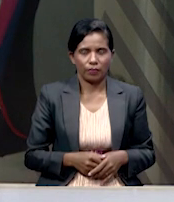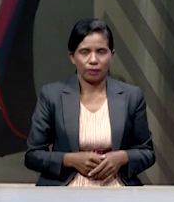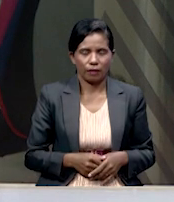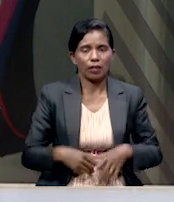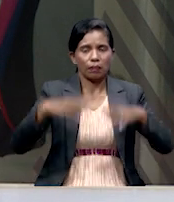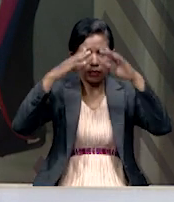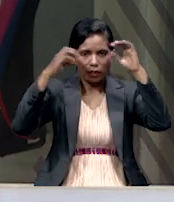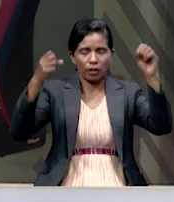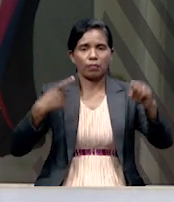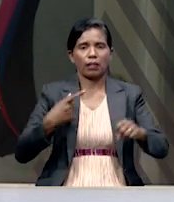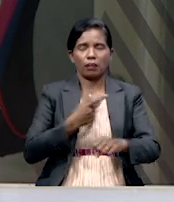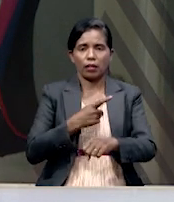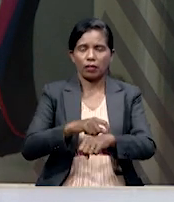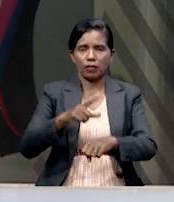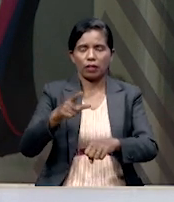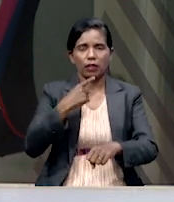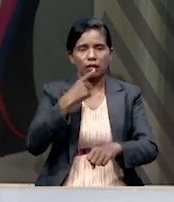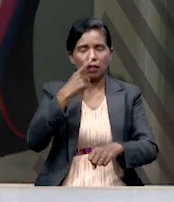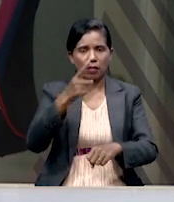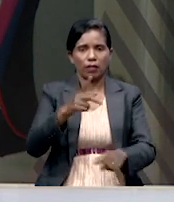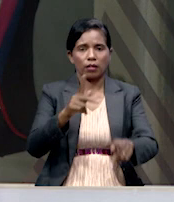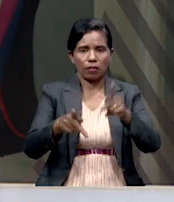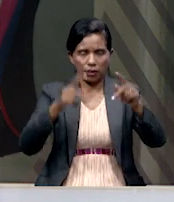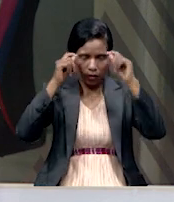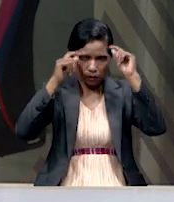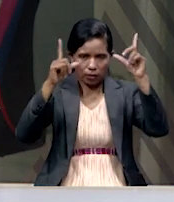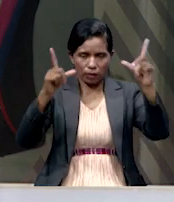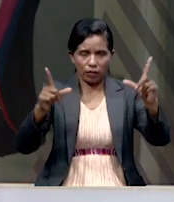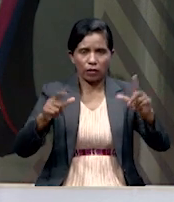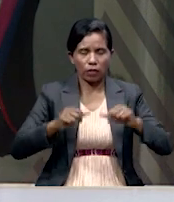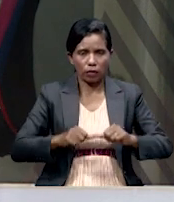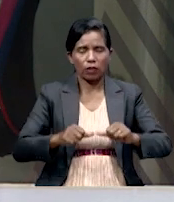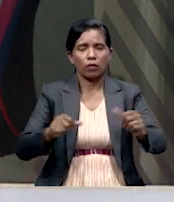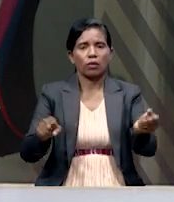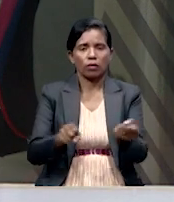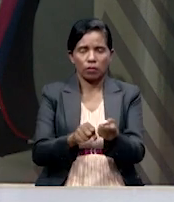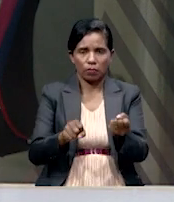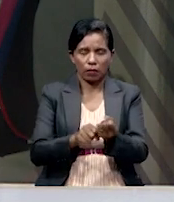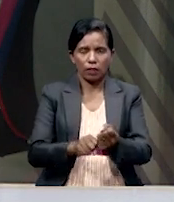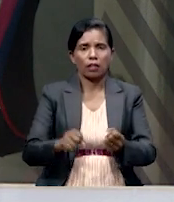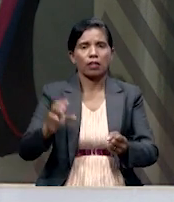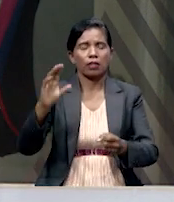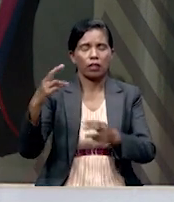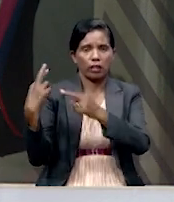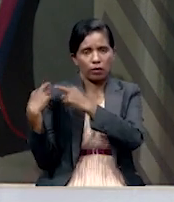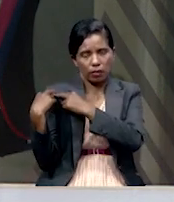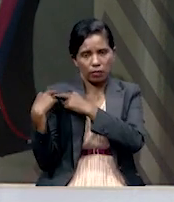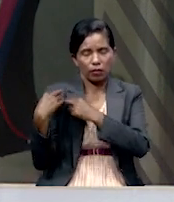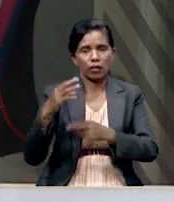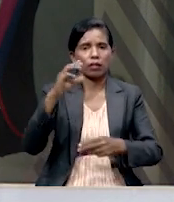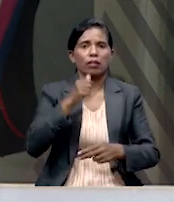Presidente do Parlamento Nacional apela ao povo Timor-Leste continua o apoio para a CNAR NB Dom Virgílio